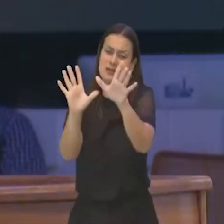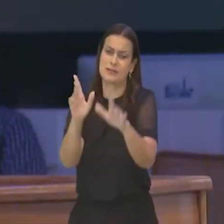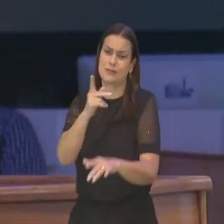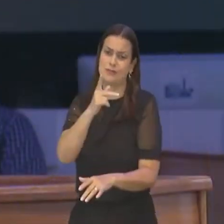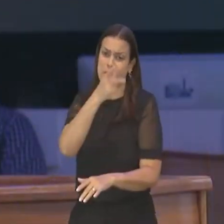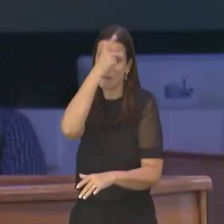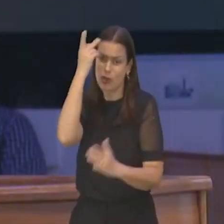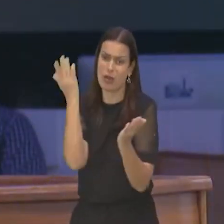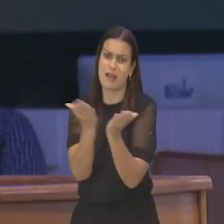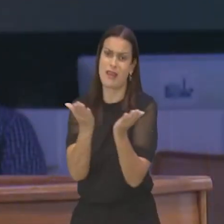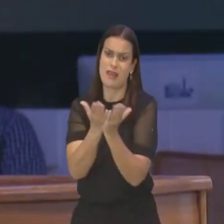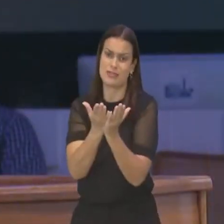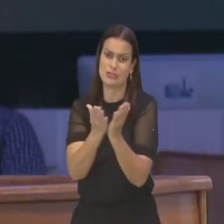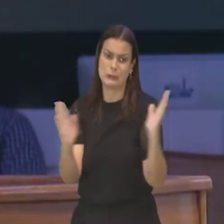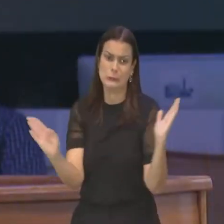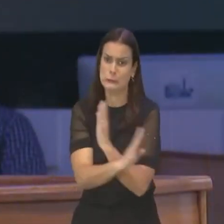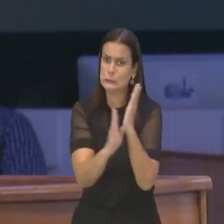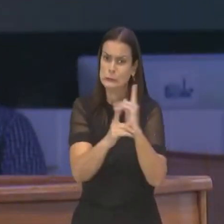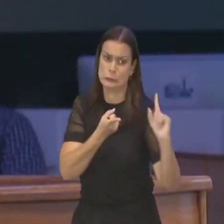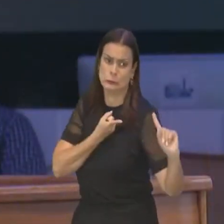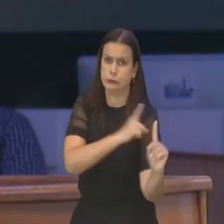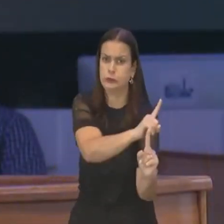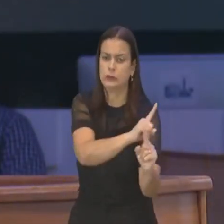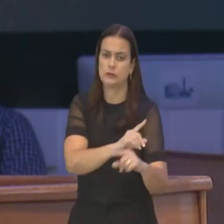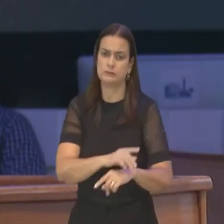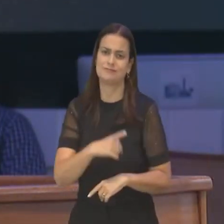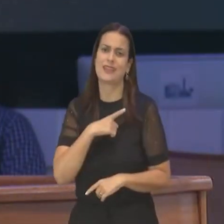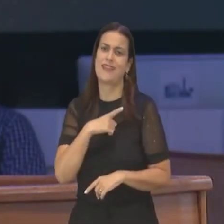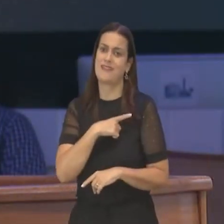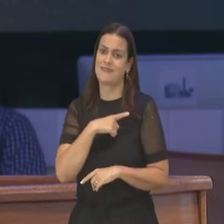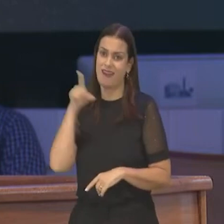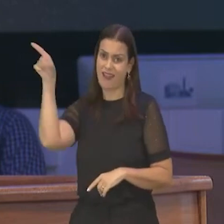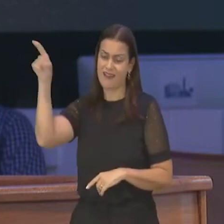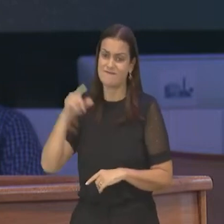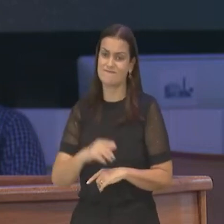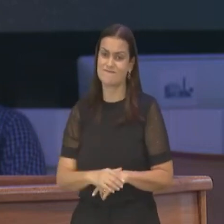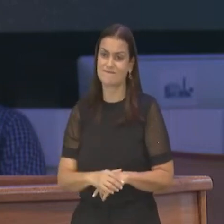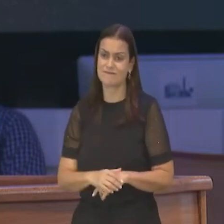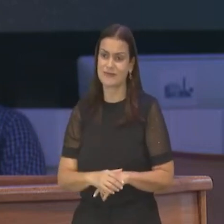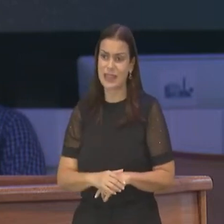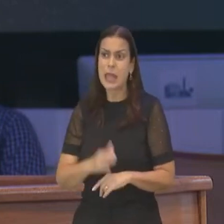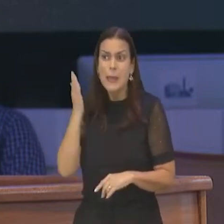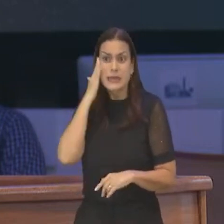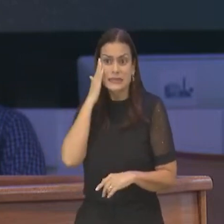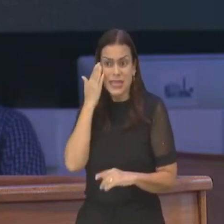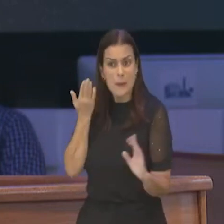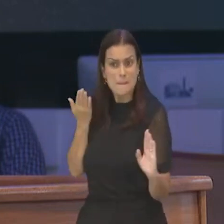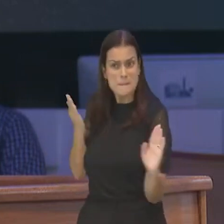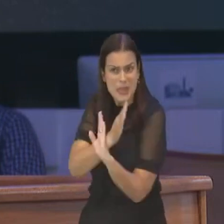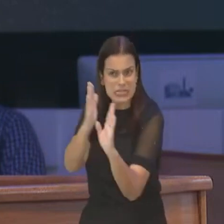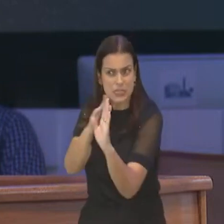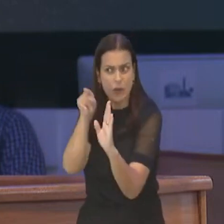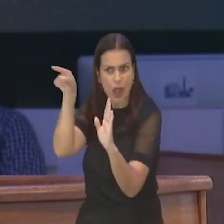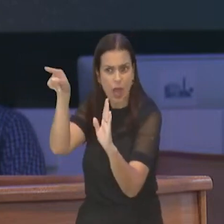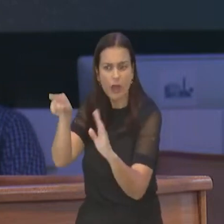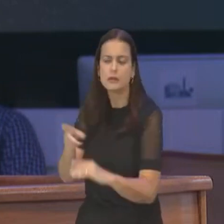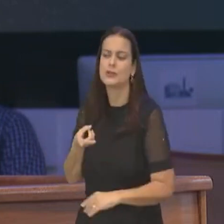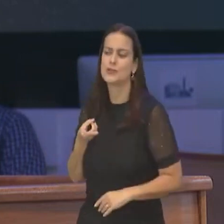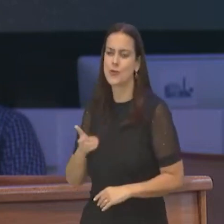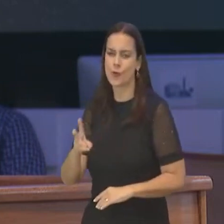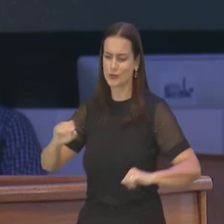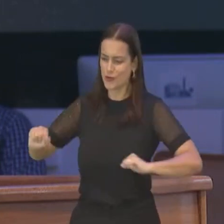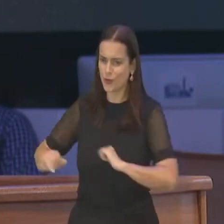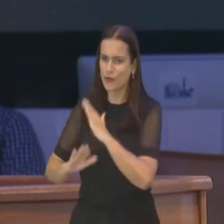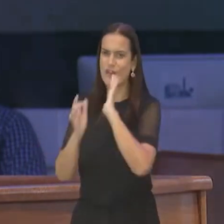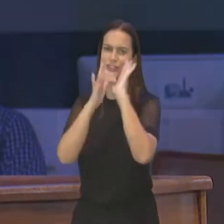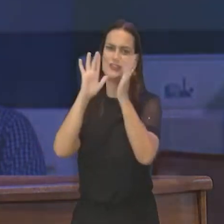cristãos perseguidos. Mas eu sei que mesmo em meio às perseguições e prisão, estão glorificando o nome